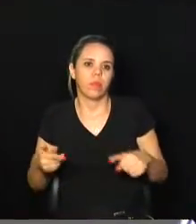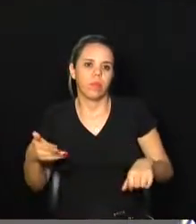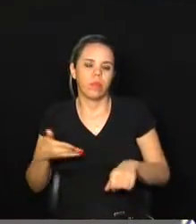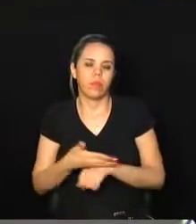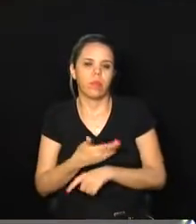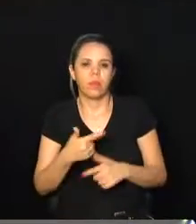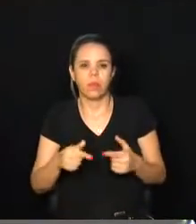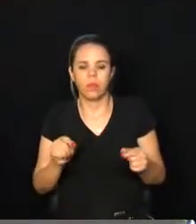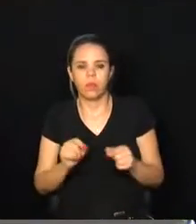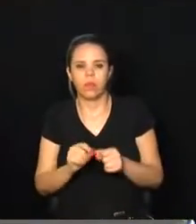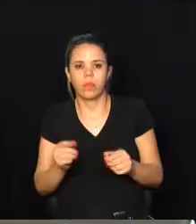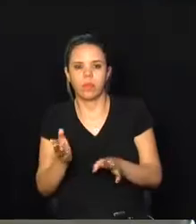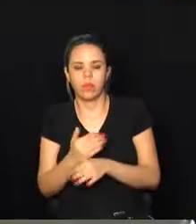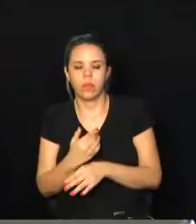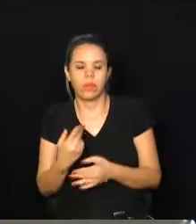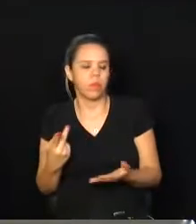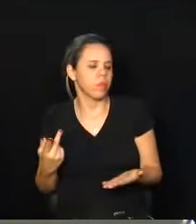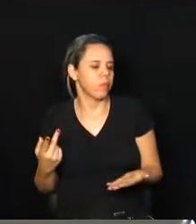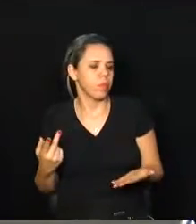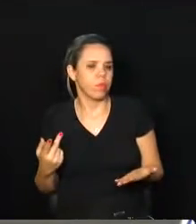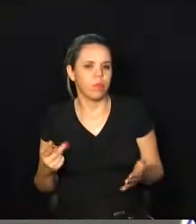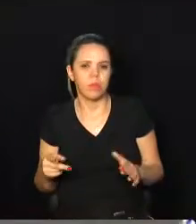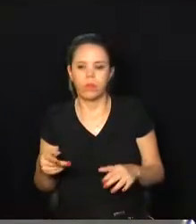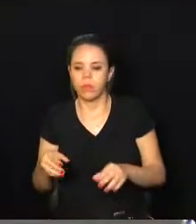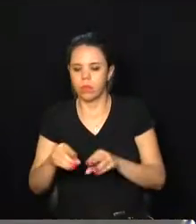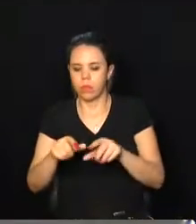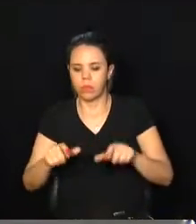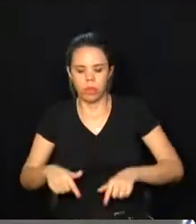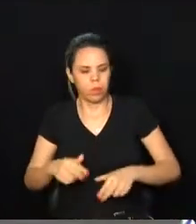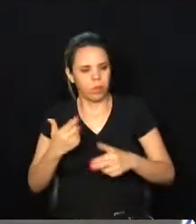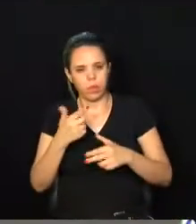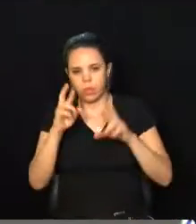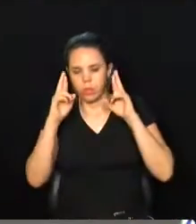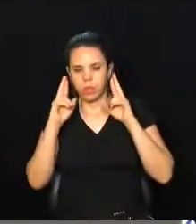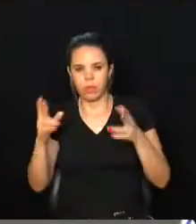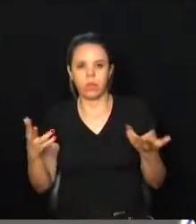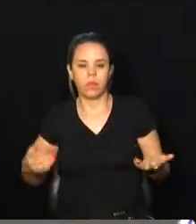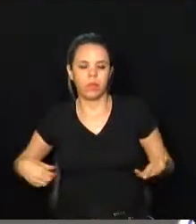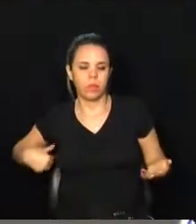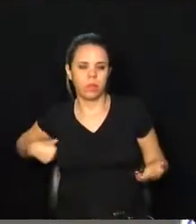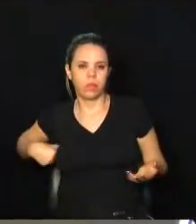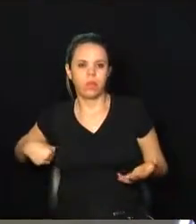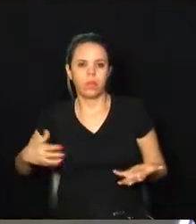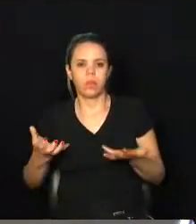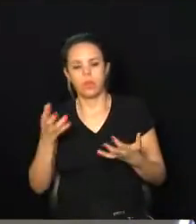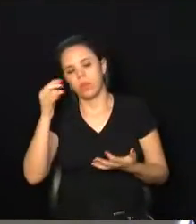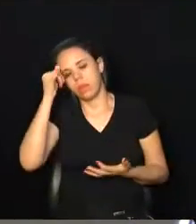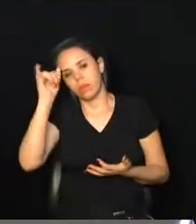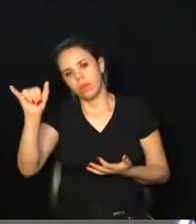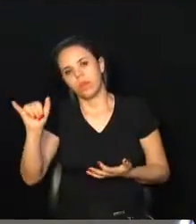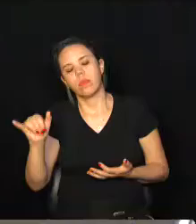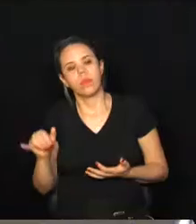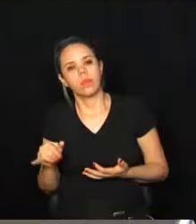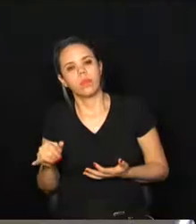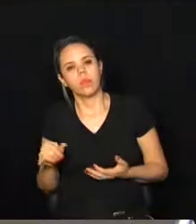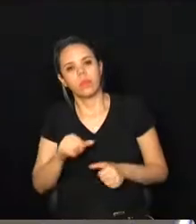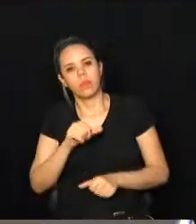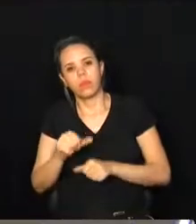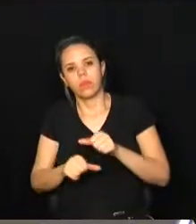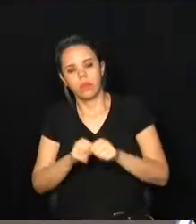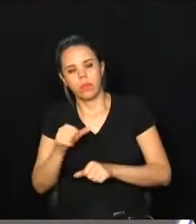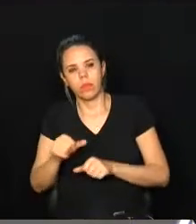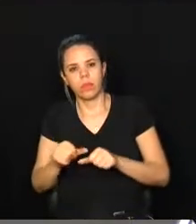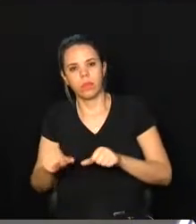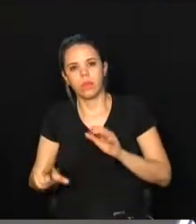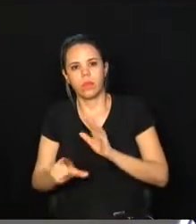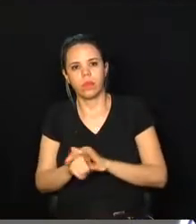recuo, que aquela área permeável ele não respeitou. Então, é isso que a gente quer evitar com essa alteração da lei